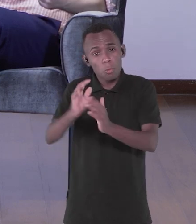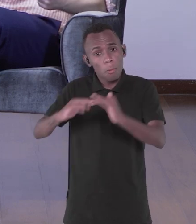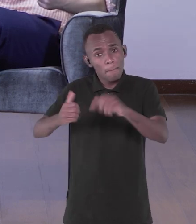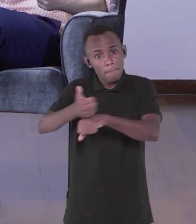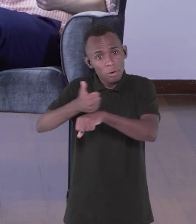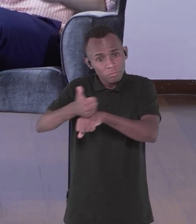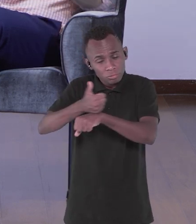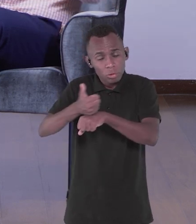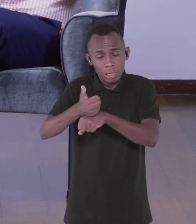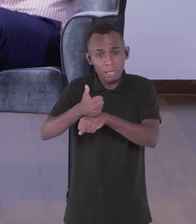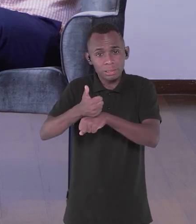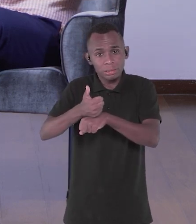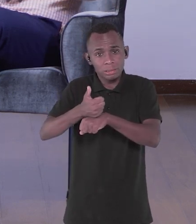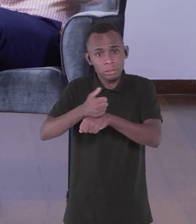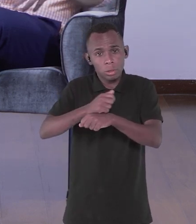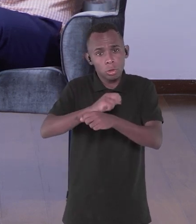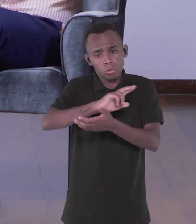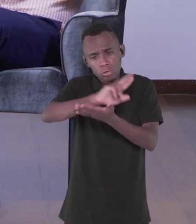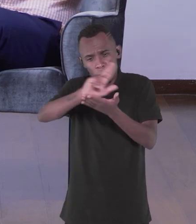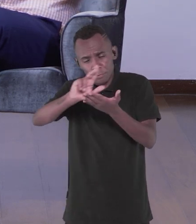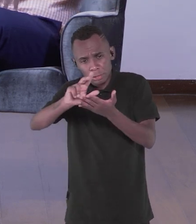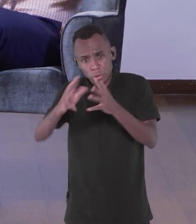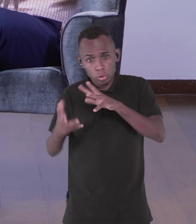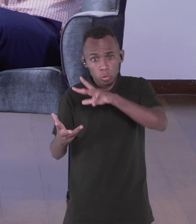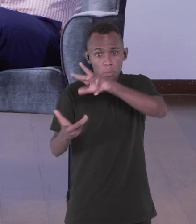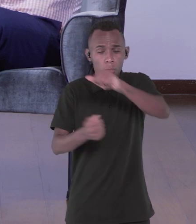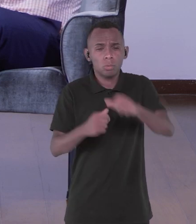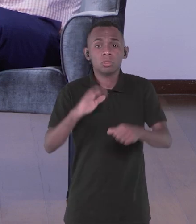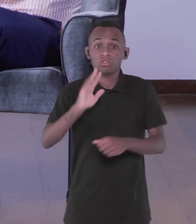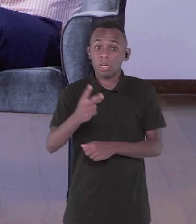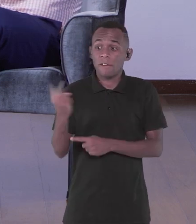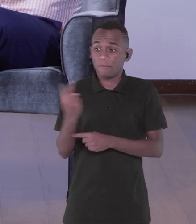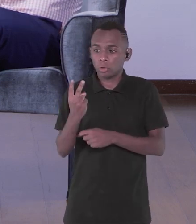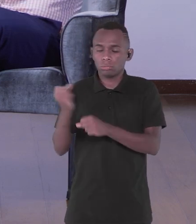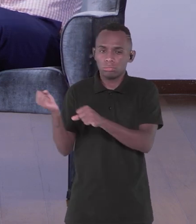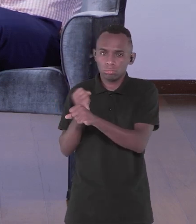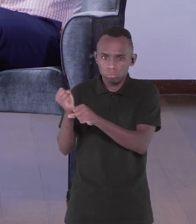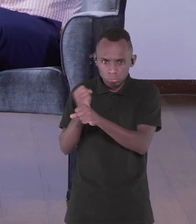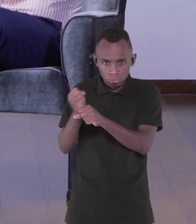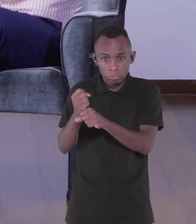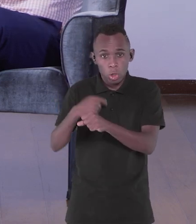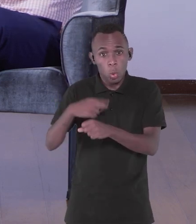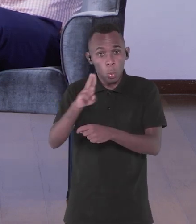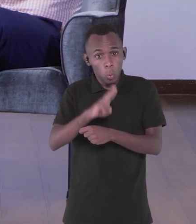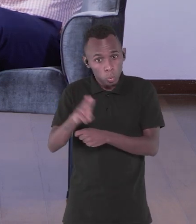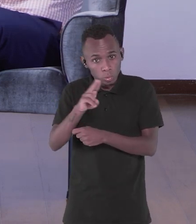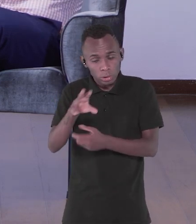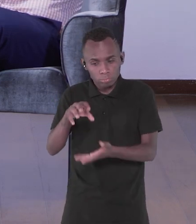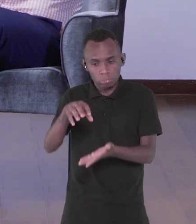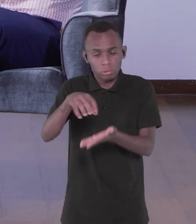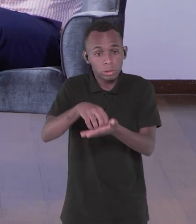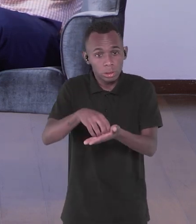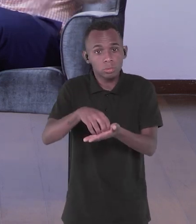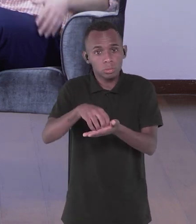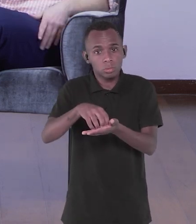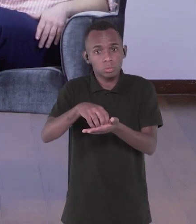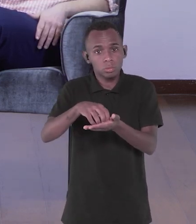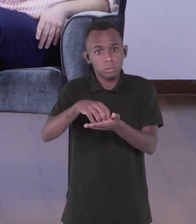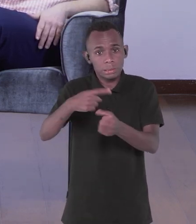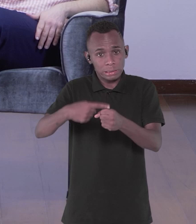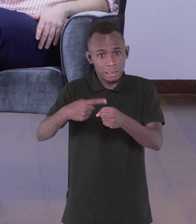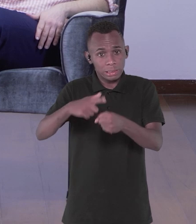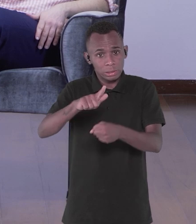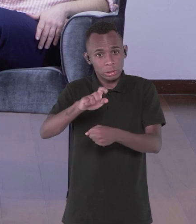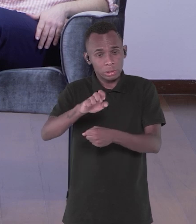22 anos e usei, basicamente, Genebra de base para fazer essas coberturas, para fazer as viagens, para